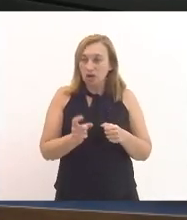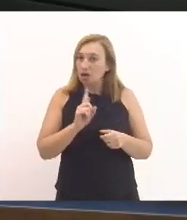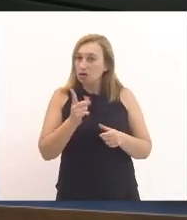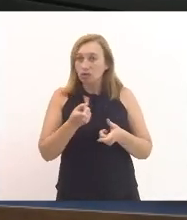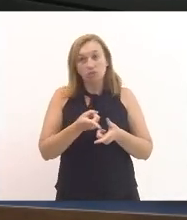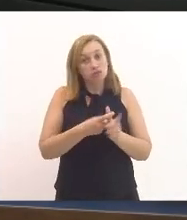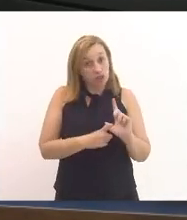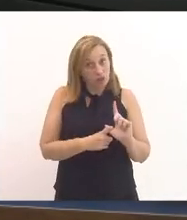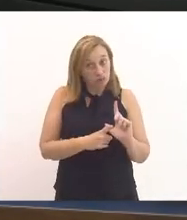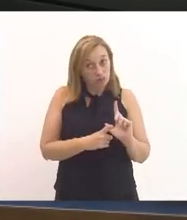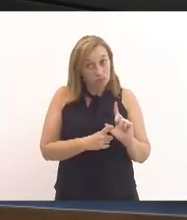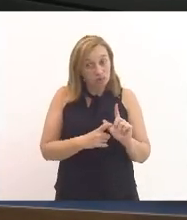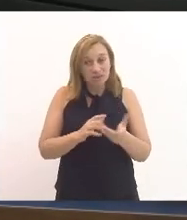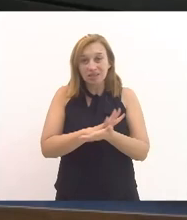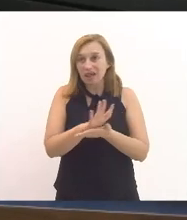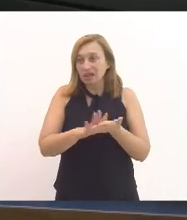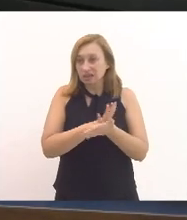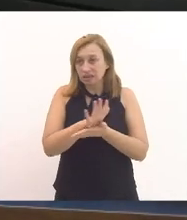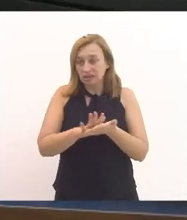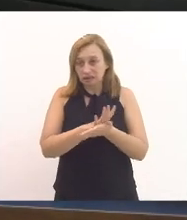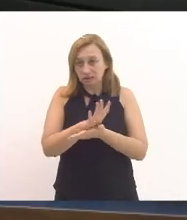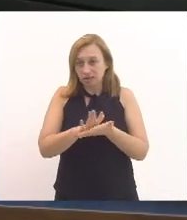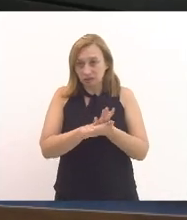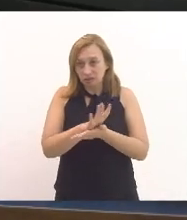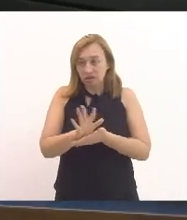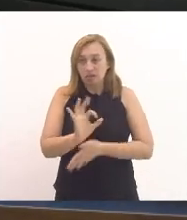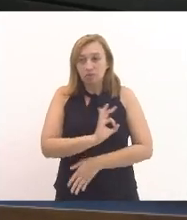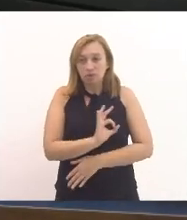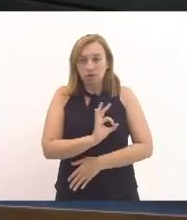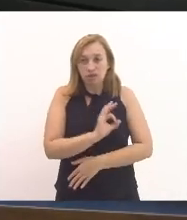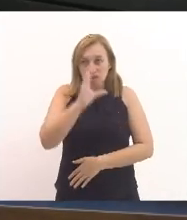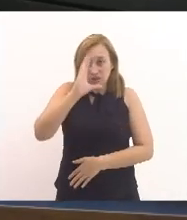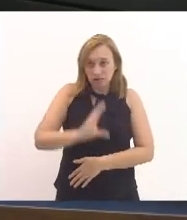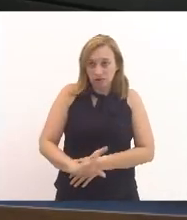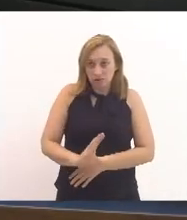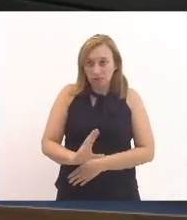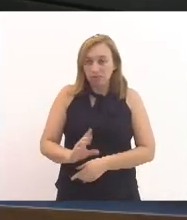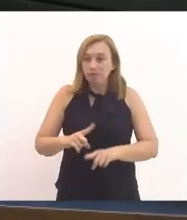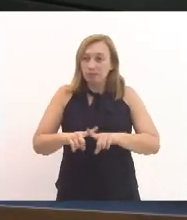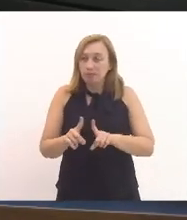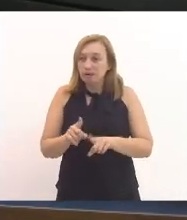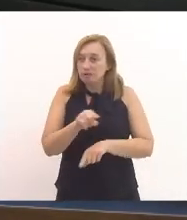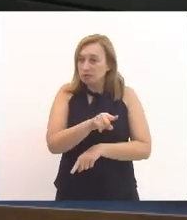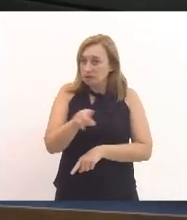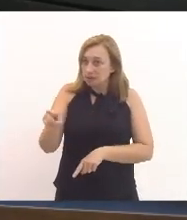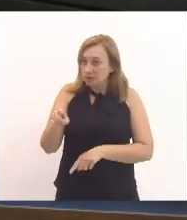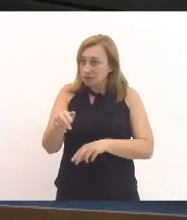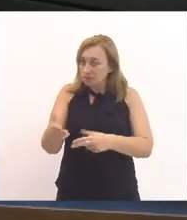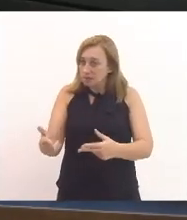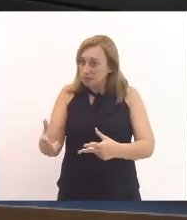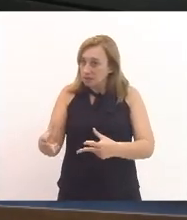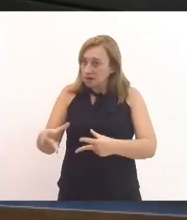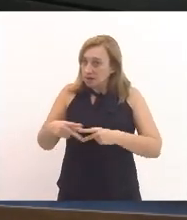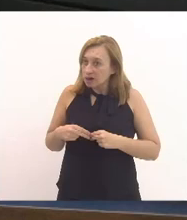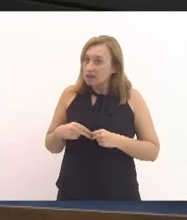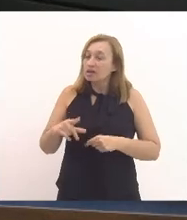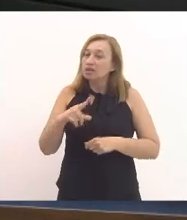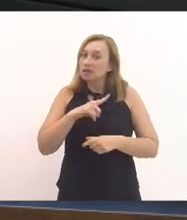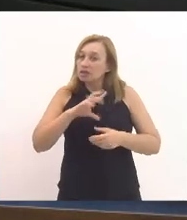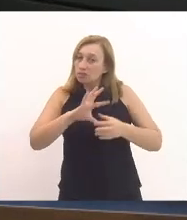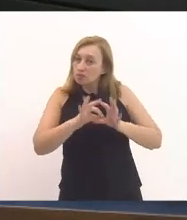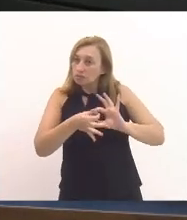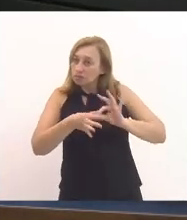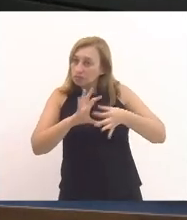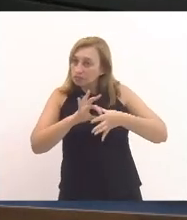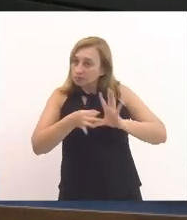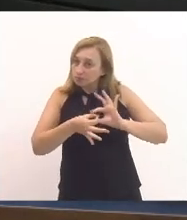não devo aí ele falou não devo nada para a polícia civil não devo nada mais vocês merecem então houve um contexto